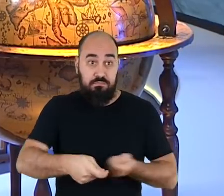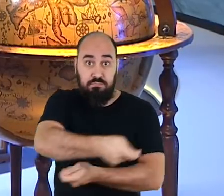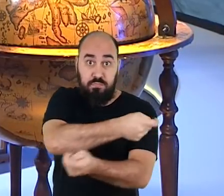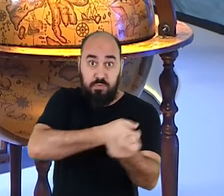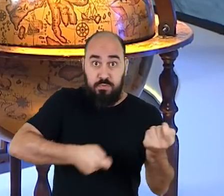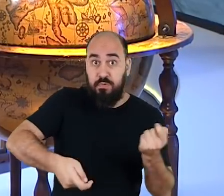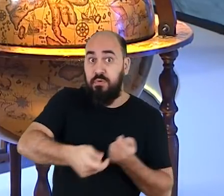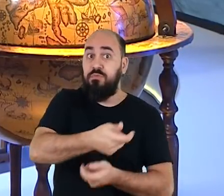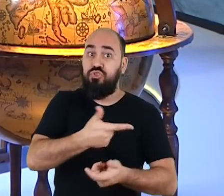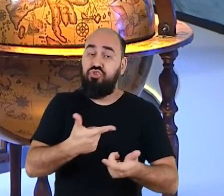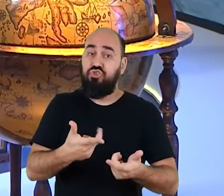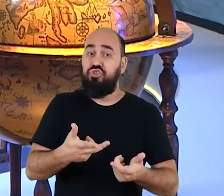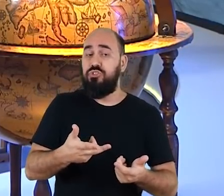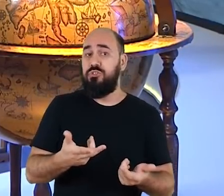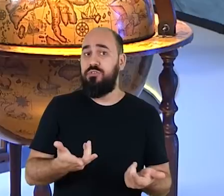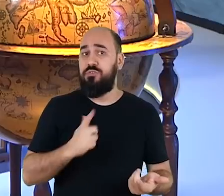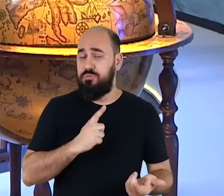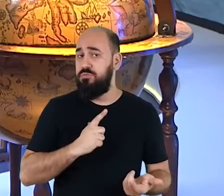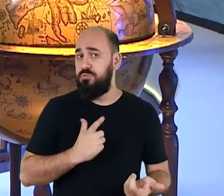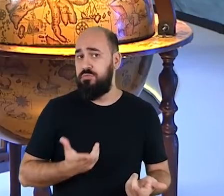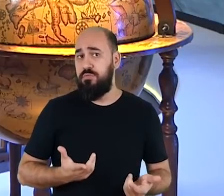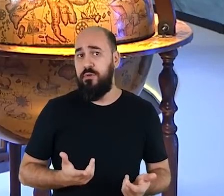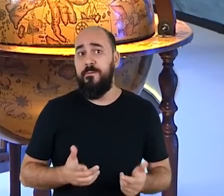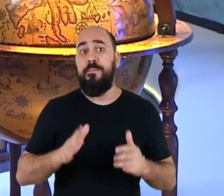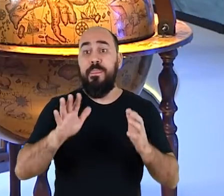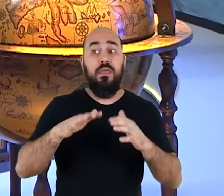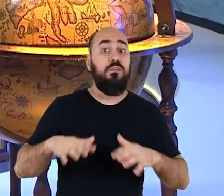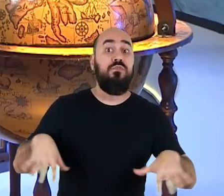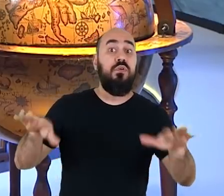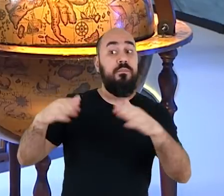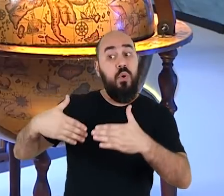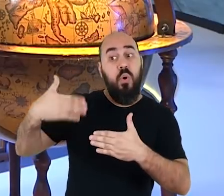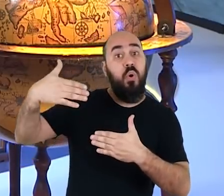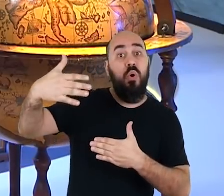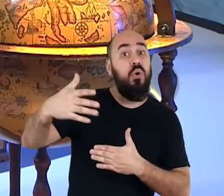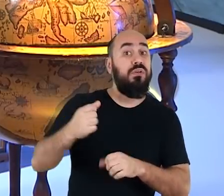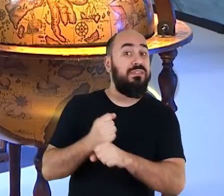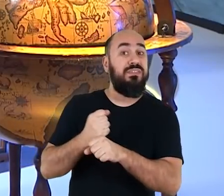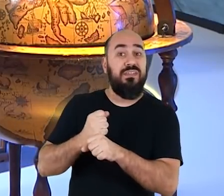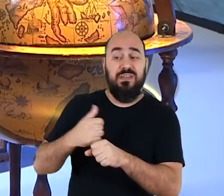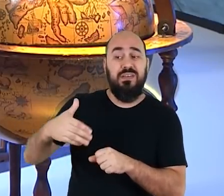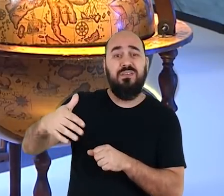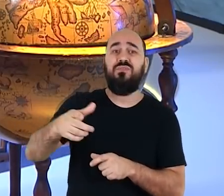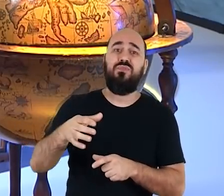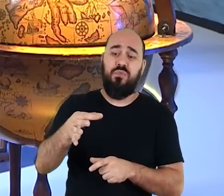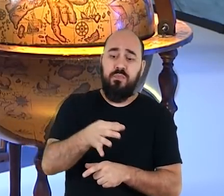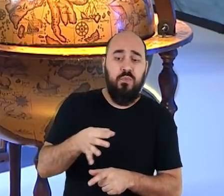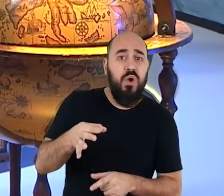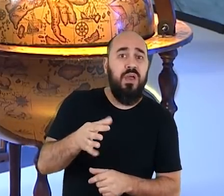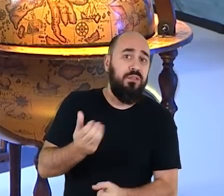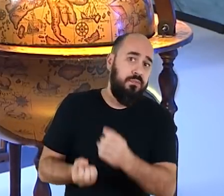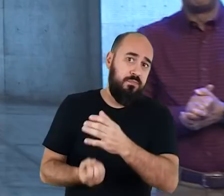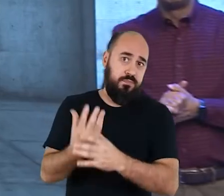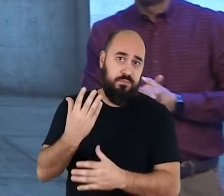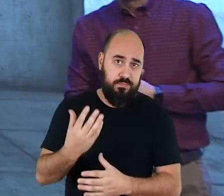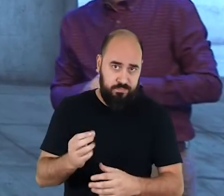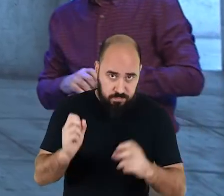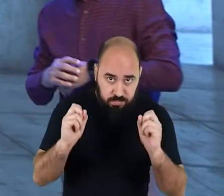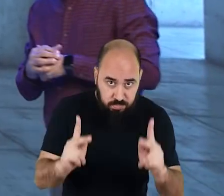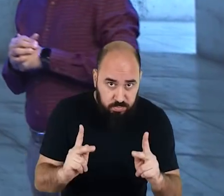nas transações comerciais praticadas por toda a humanidade ao longo dos séculos. Ok?